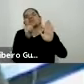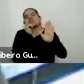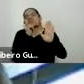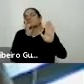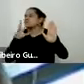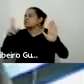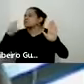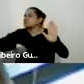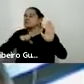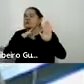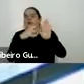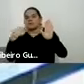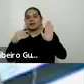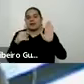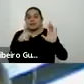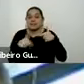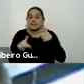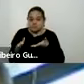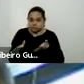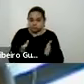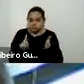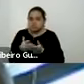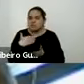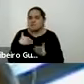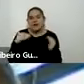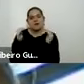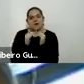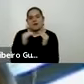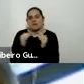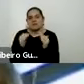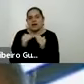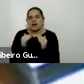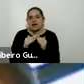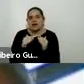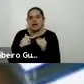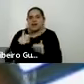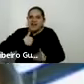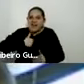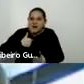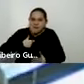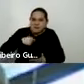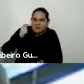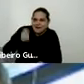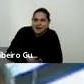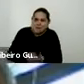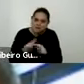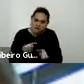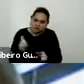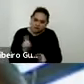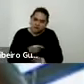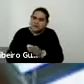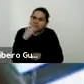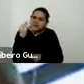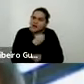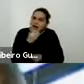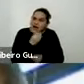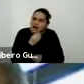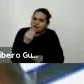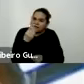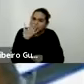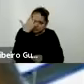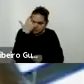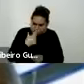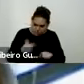metalúrgico não vai concordar de ele pagar essa conta. Ele é a ponta mais fraca. E junto com o sindicato,